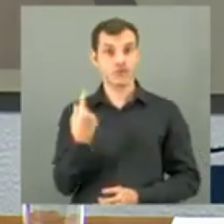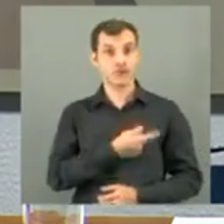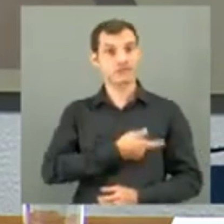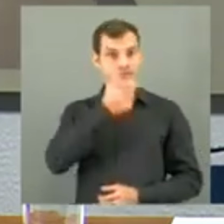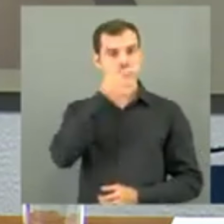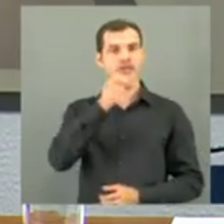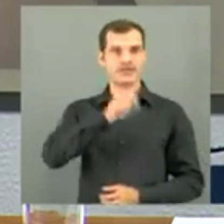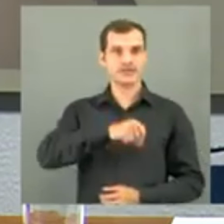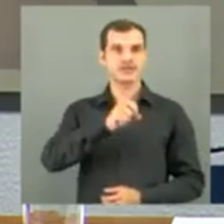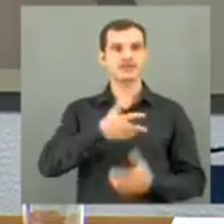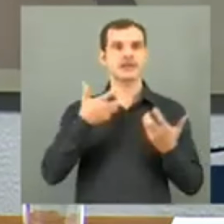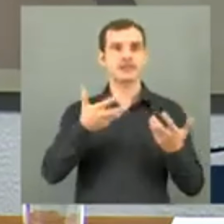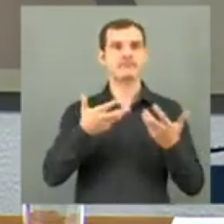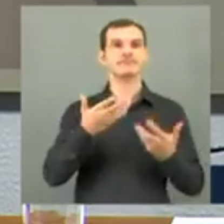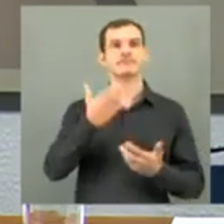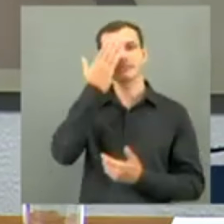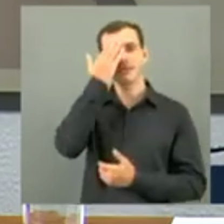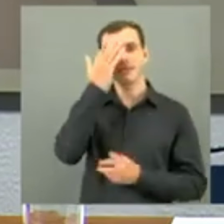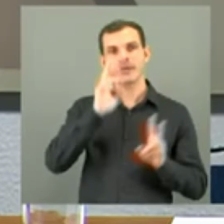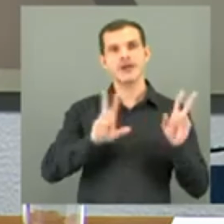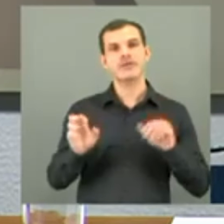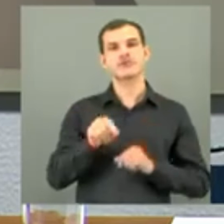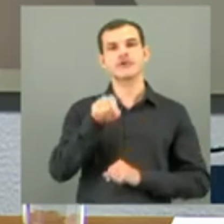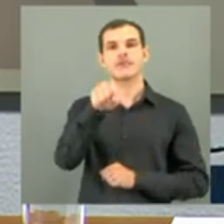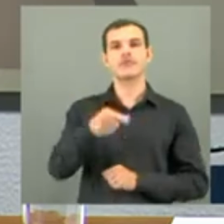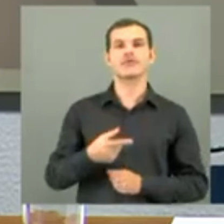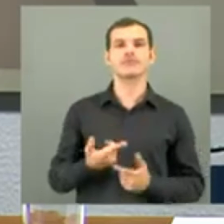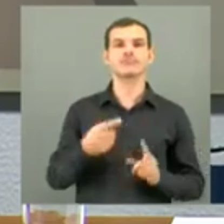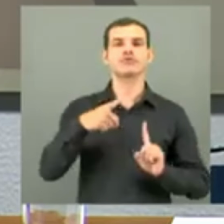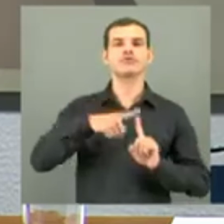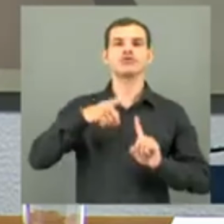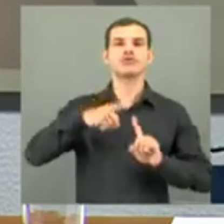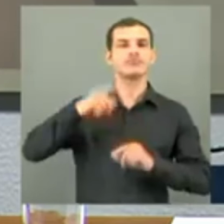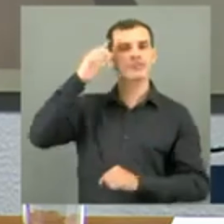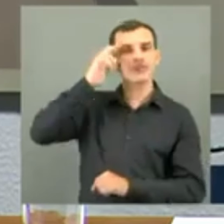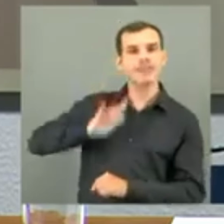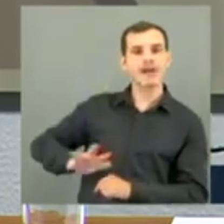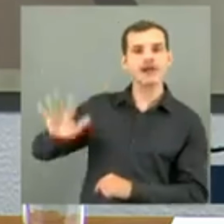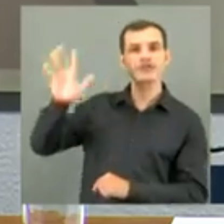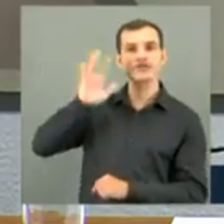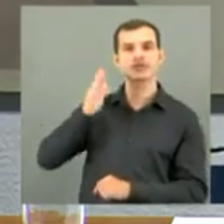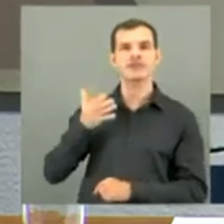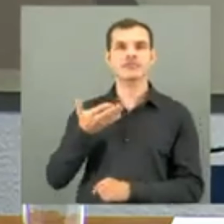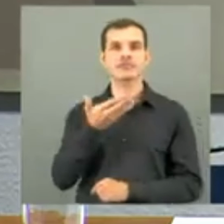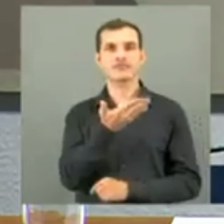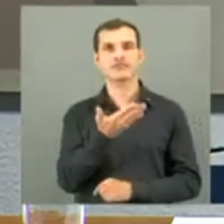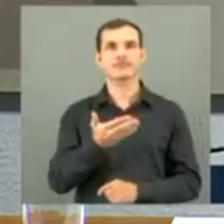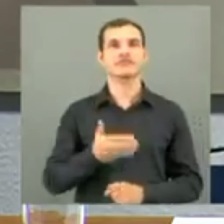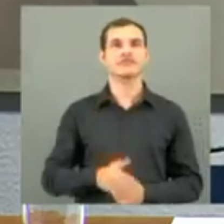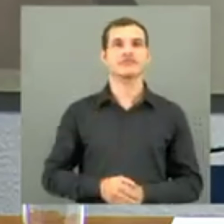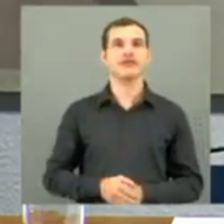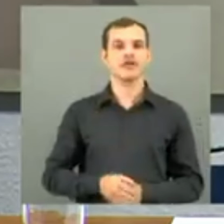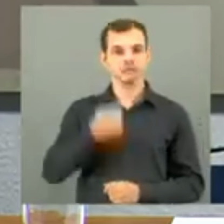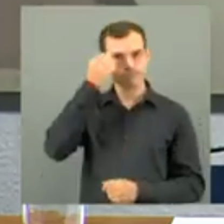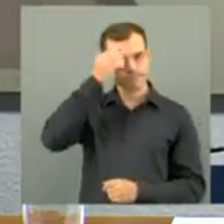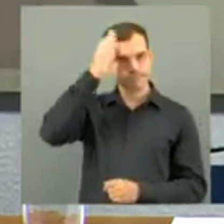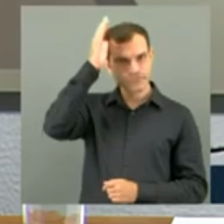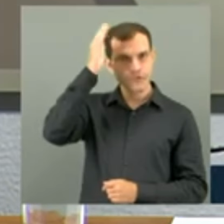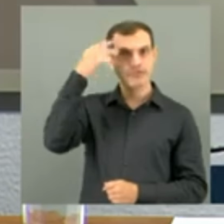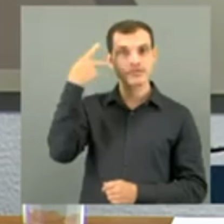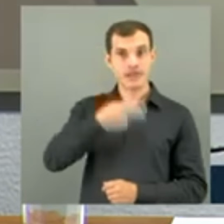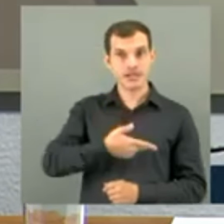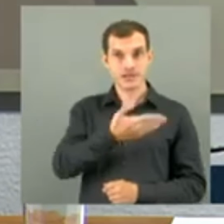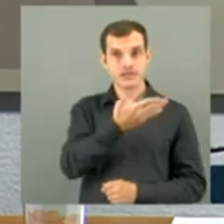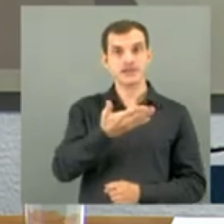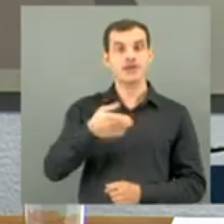de ouvir o formato que você, que você imagina, aquilo que você, com teu conhecimento,